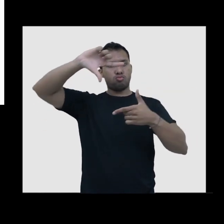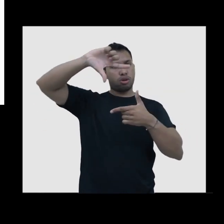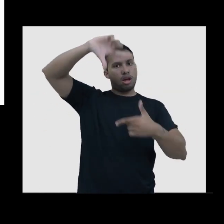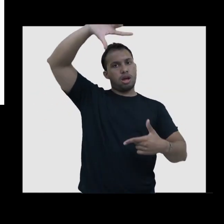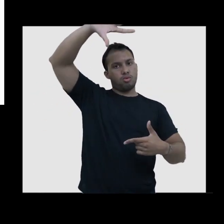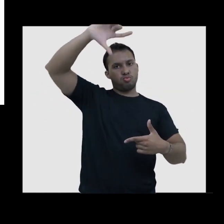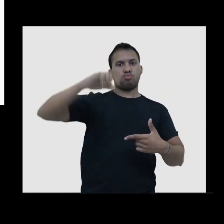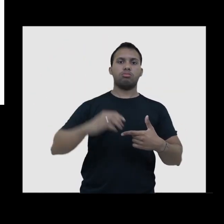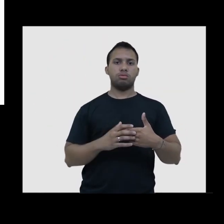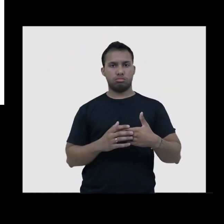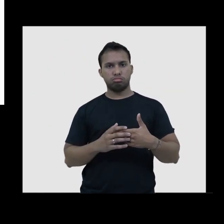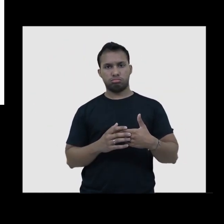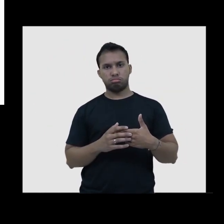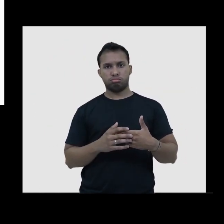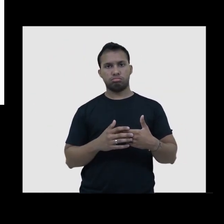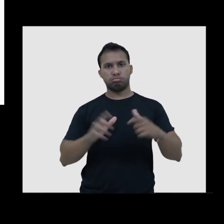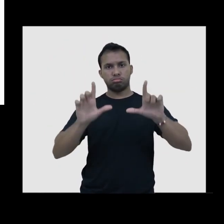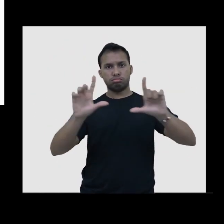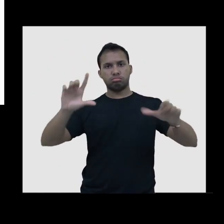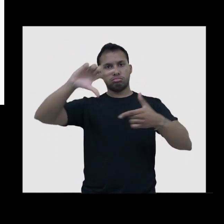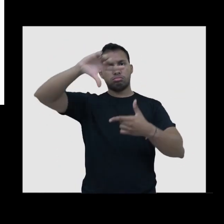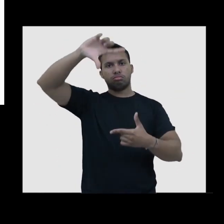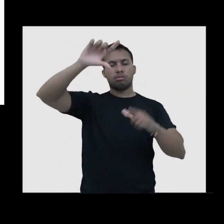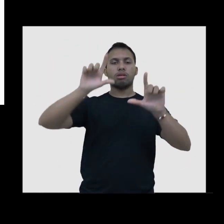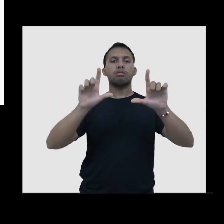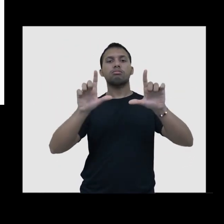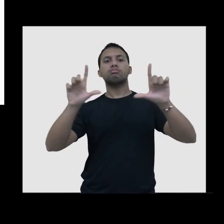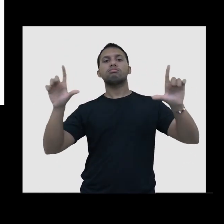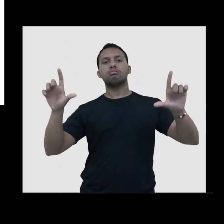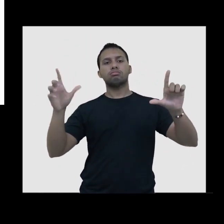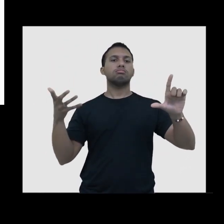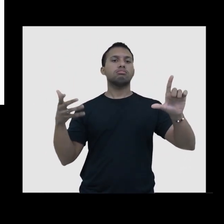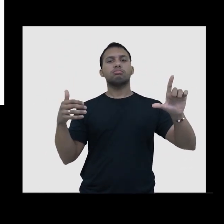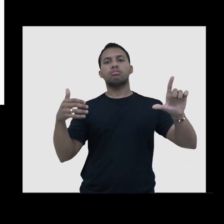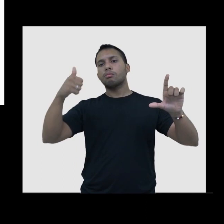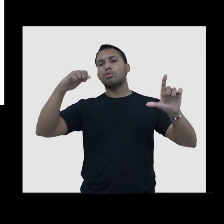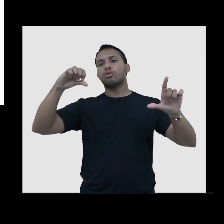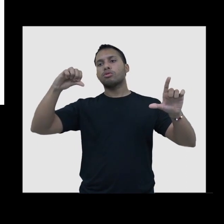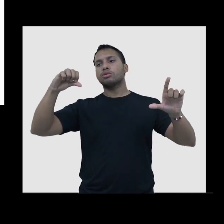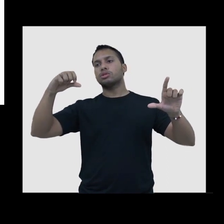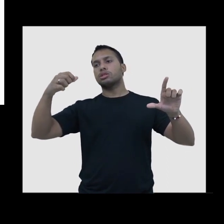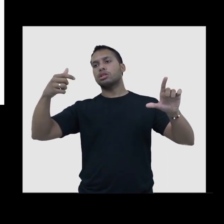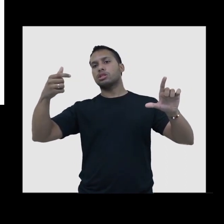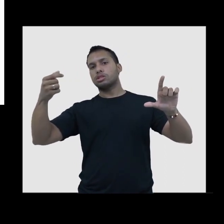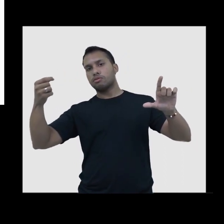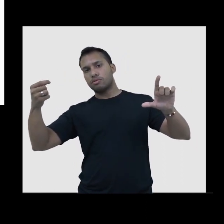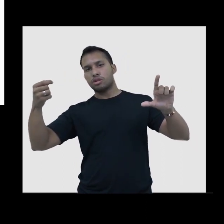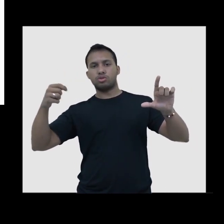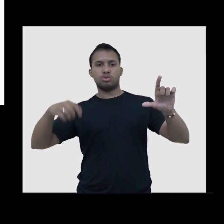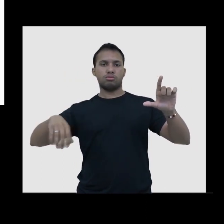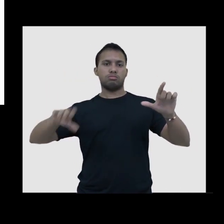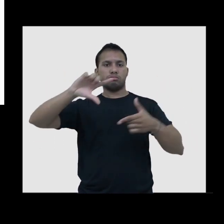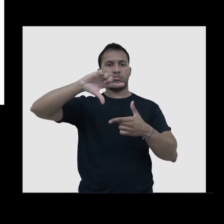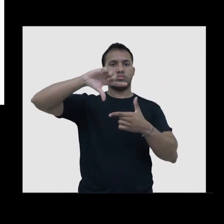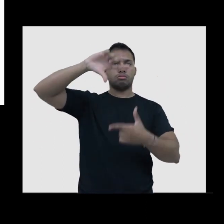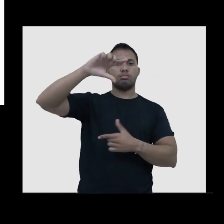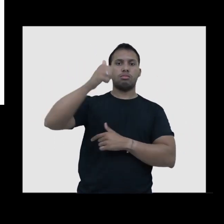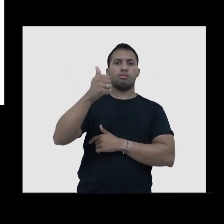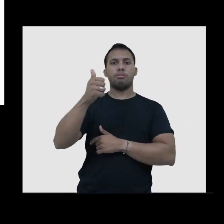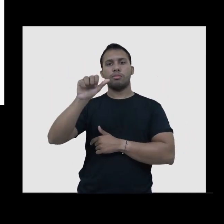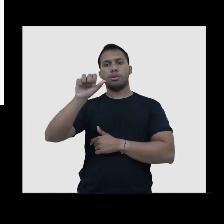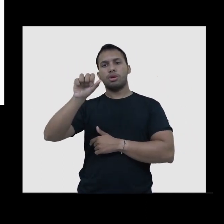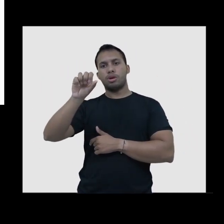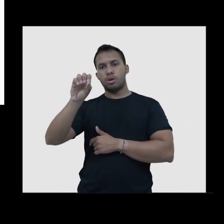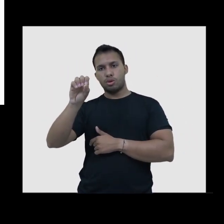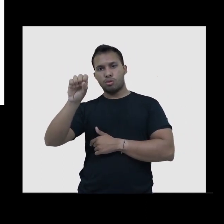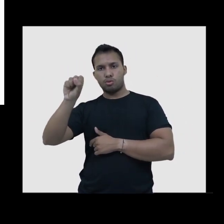ter atenção em 3 pontos. A largura e a altura do quadro, né? Bom, aqui que dá 1920